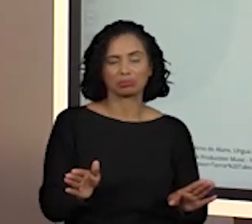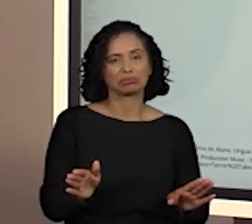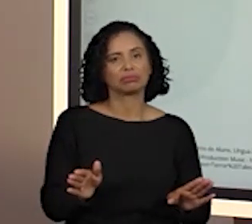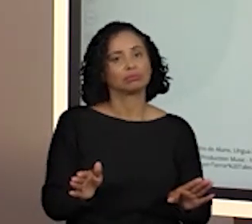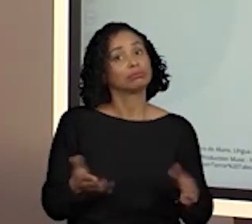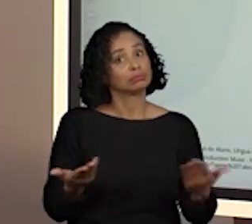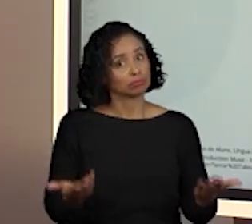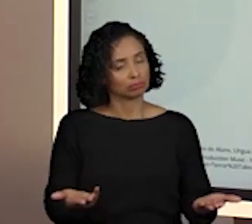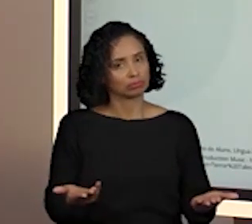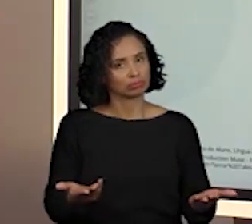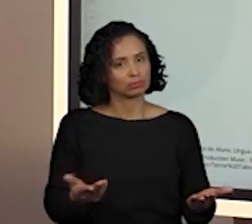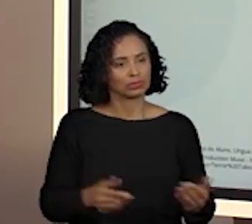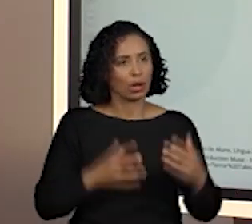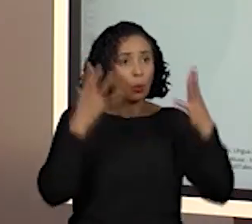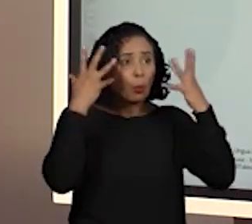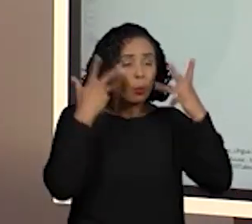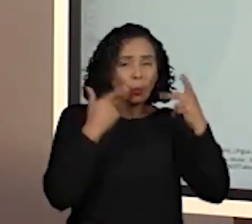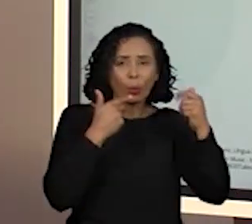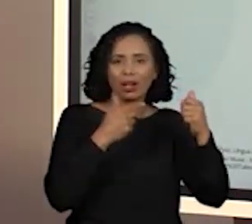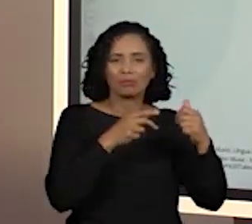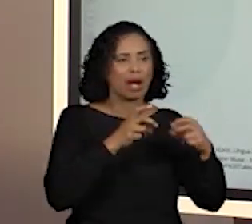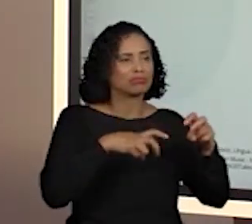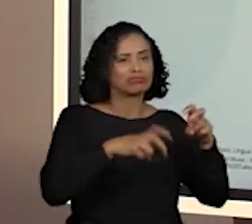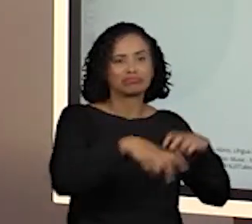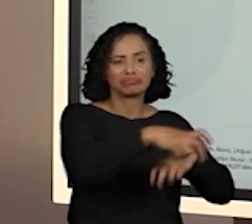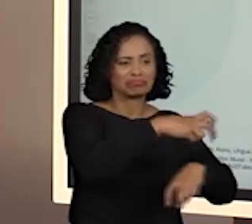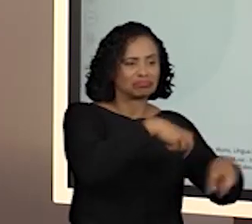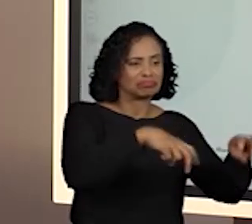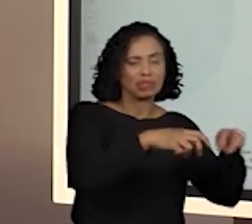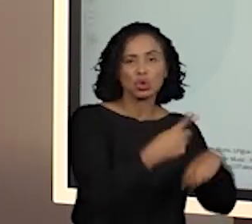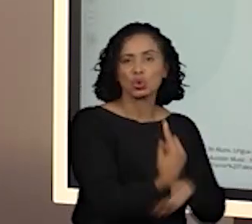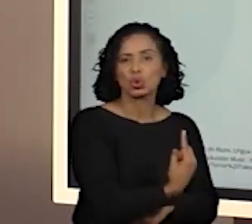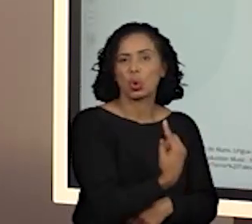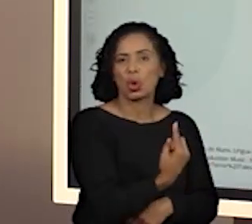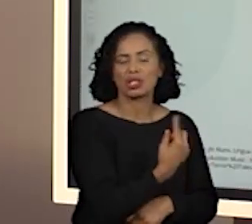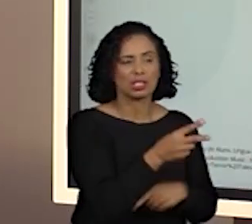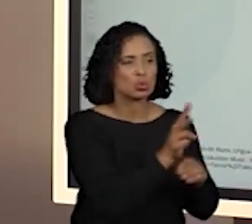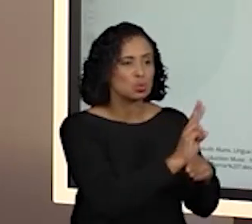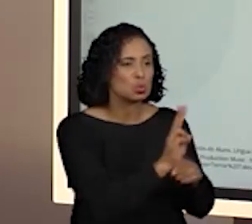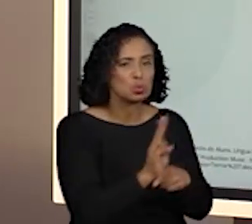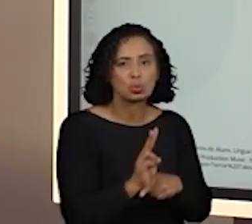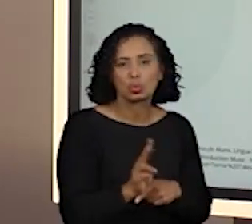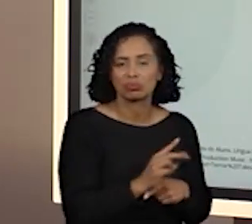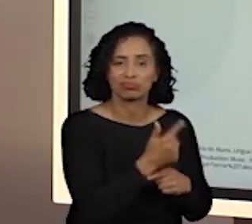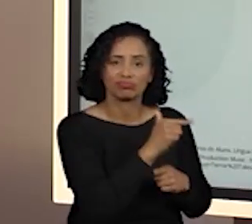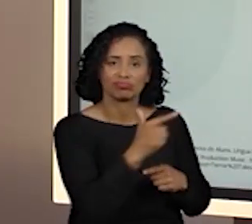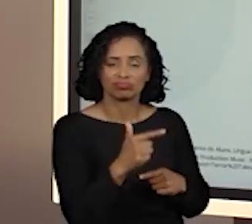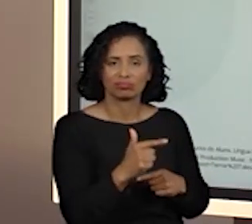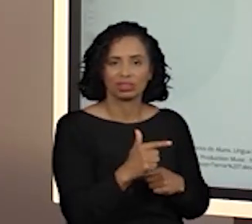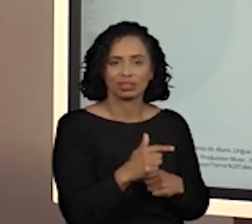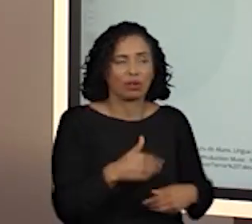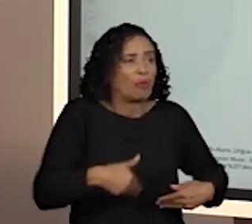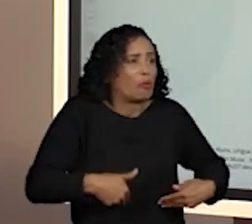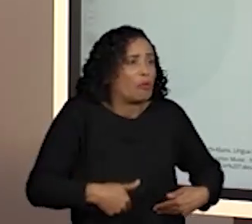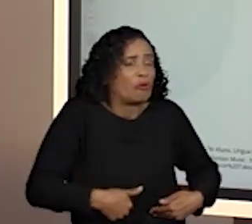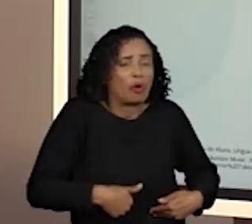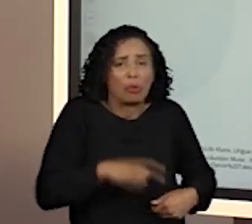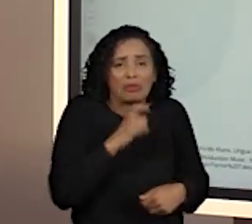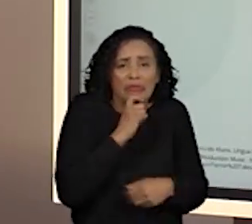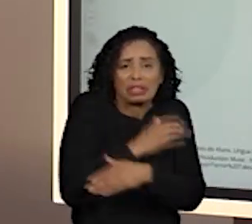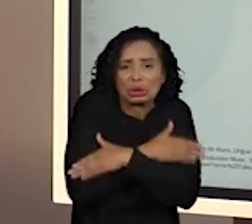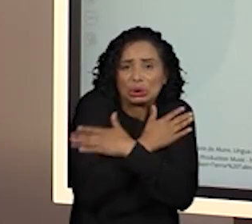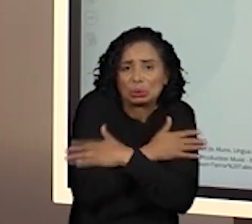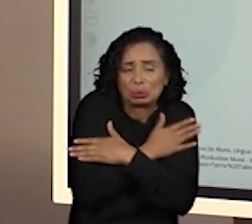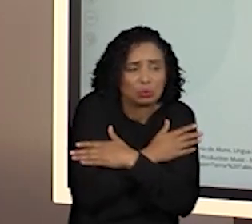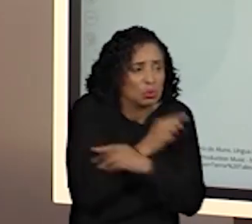zelador, não passaram muito bem. Ficaram com fome, com frio e sem cuidado. Recordaram